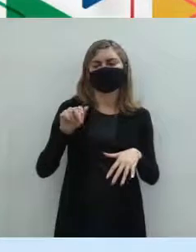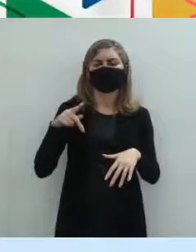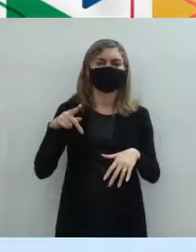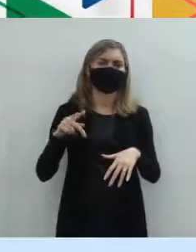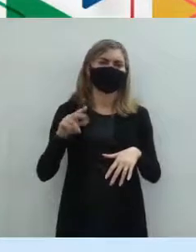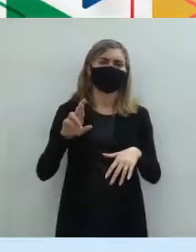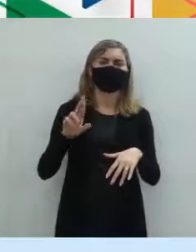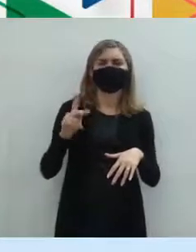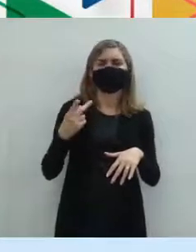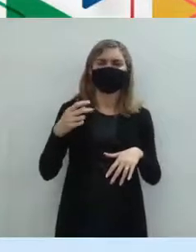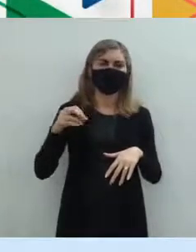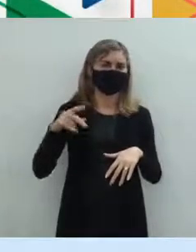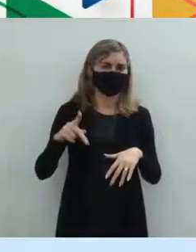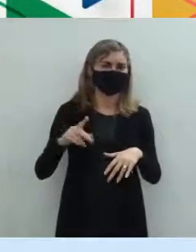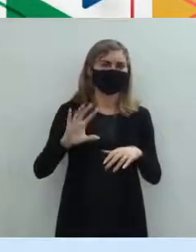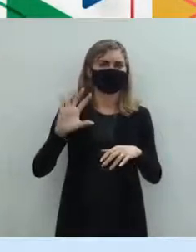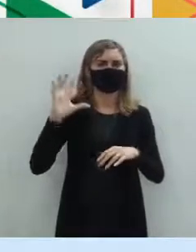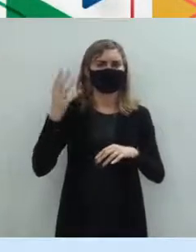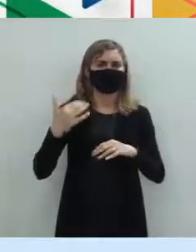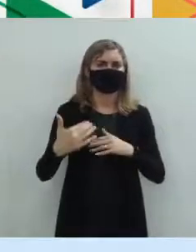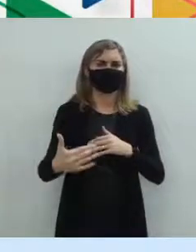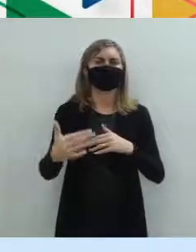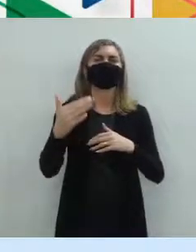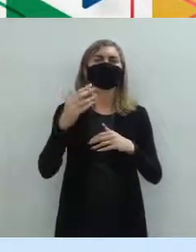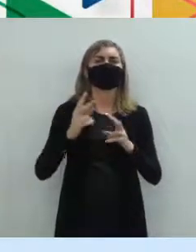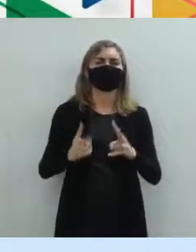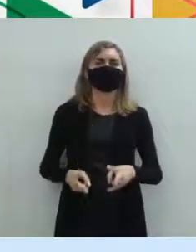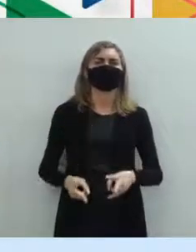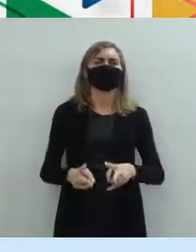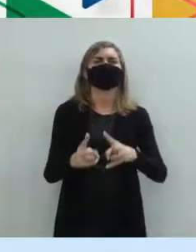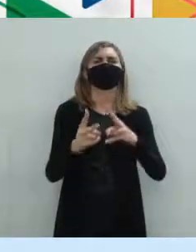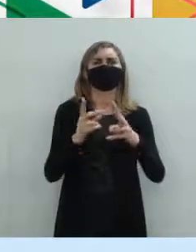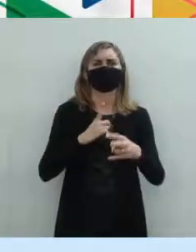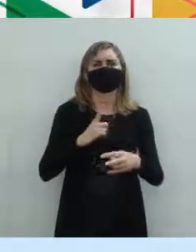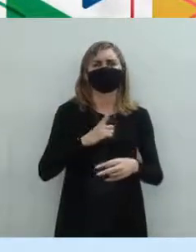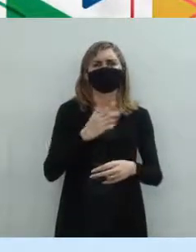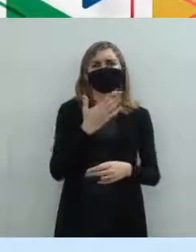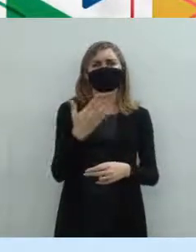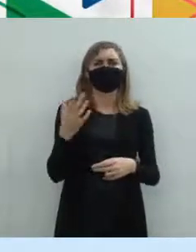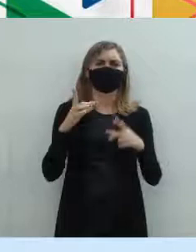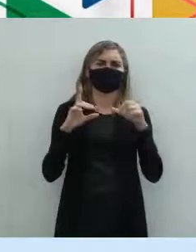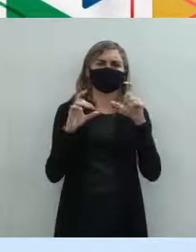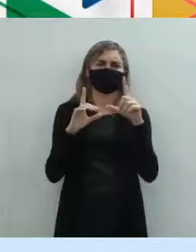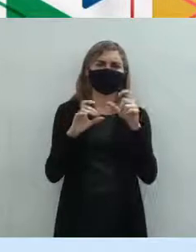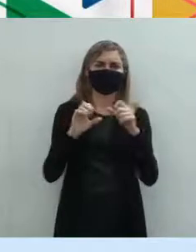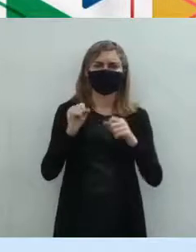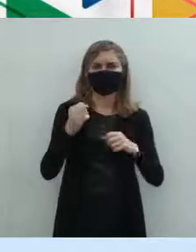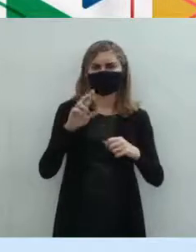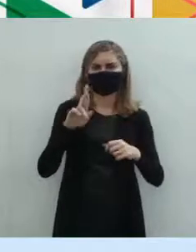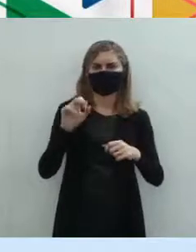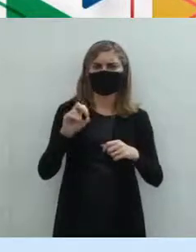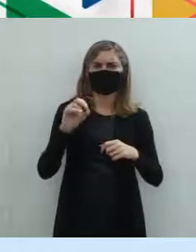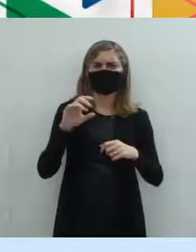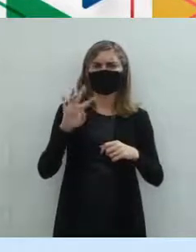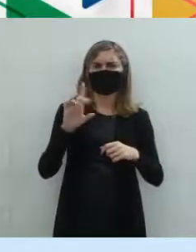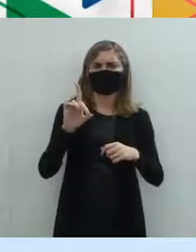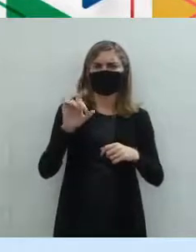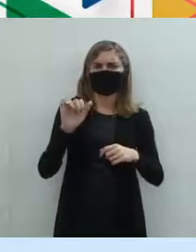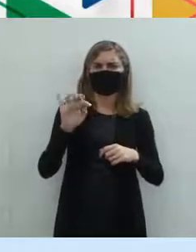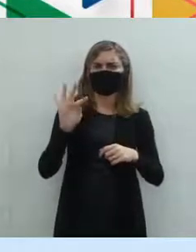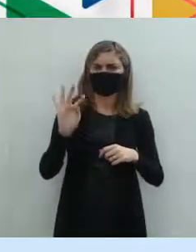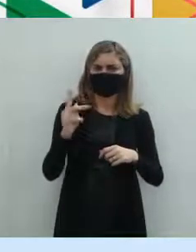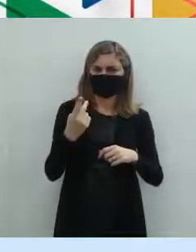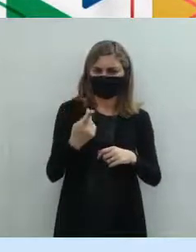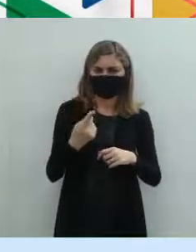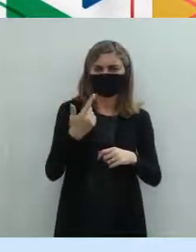acontecer, tá certo? Aí continuando, a gente tem aí a fotozinha de Sérgio Oudete, né, e tem uma outra obra que ele